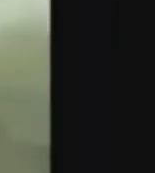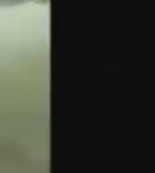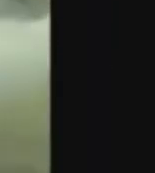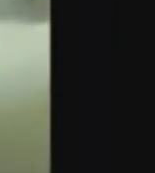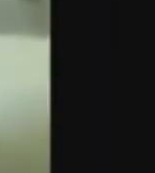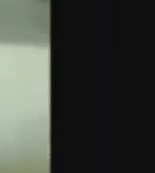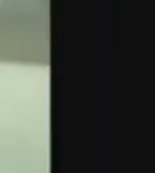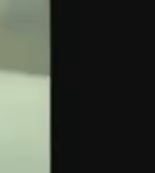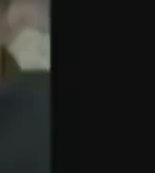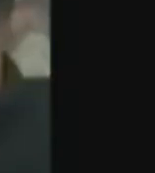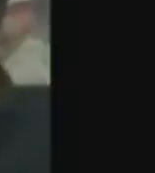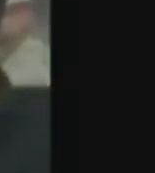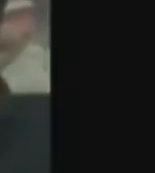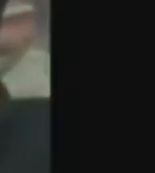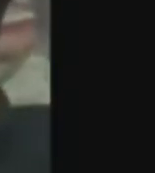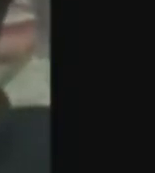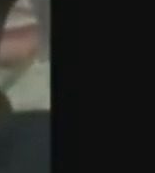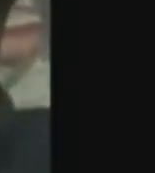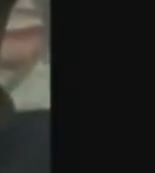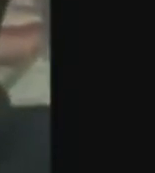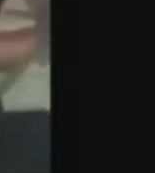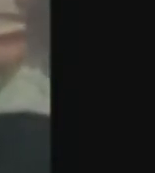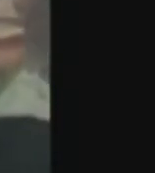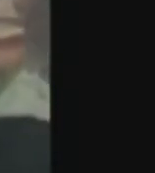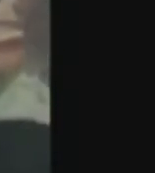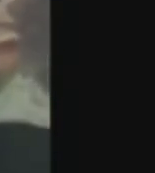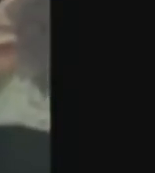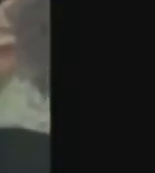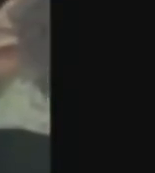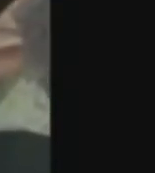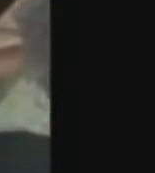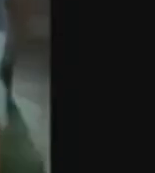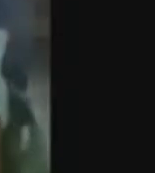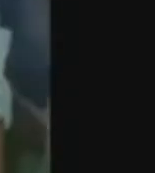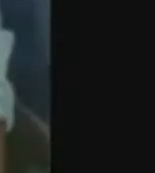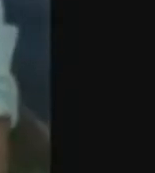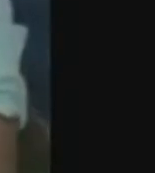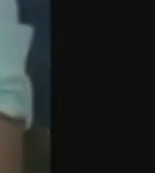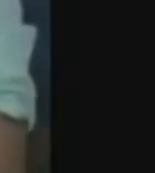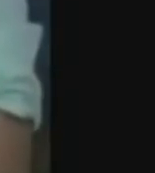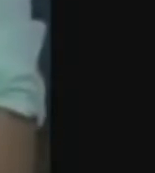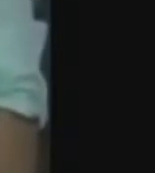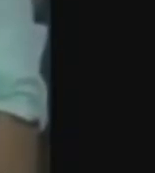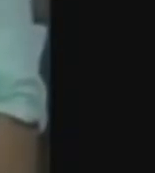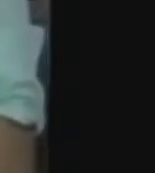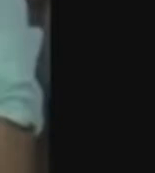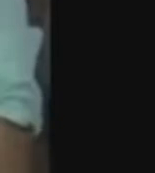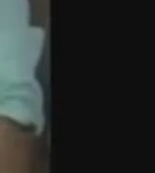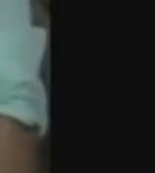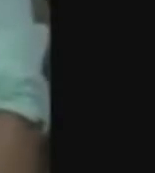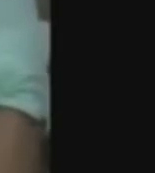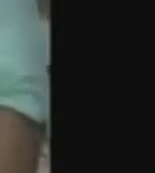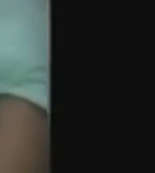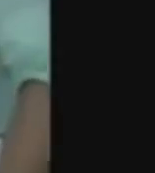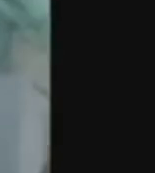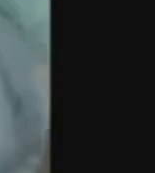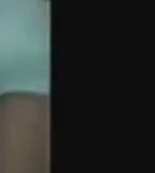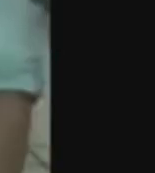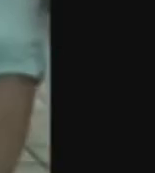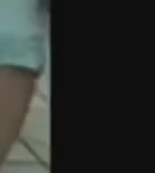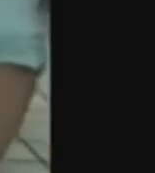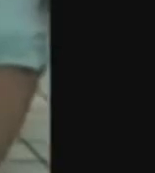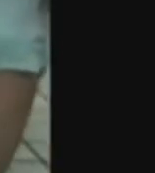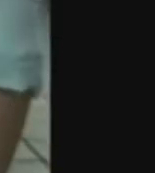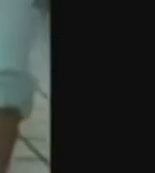mesmo que diz a placa. Para isso, a genética será analisada. O secretário municipal adjunto da pesca garante